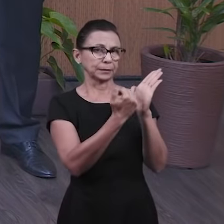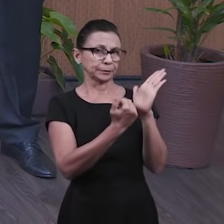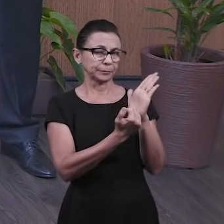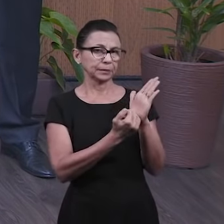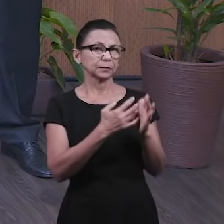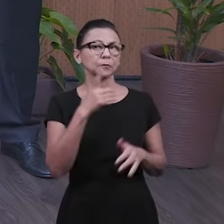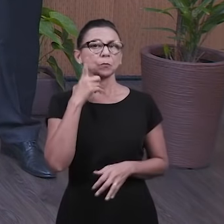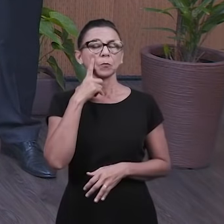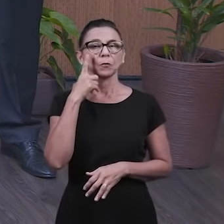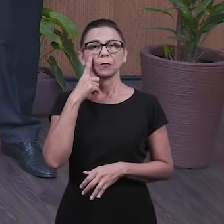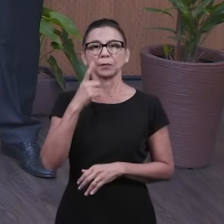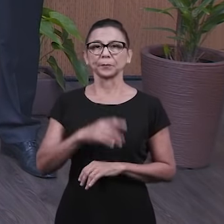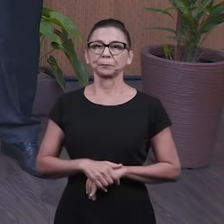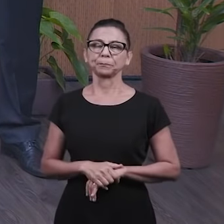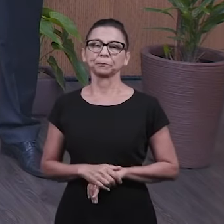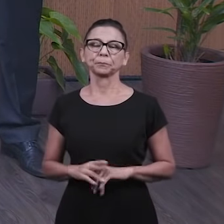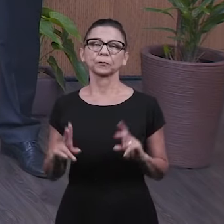abordaremos sobre